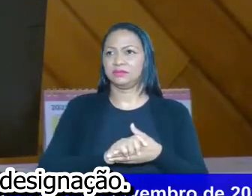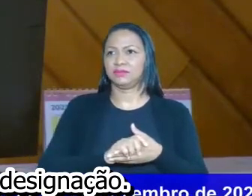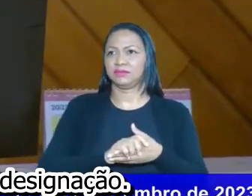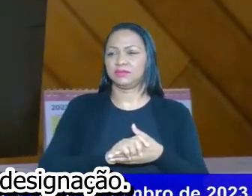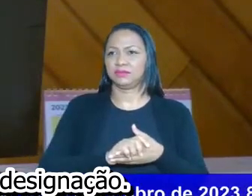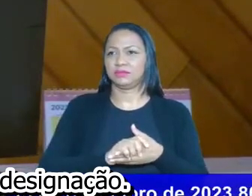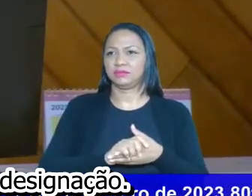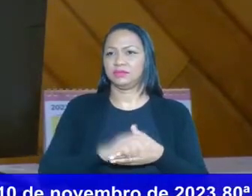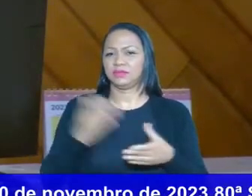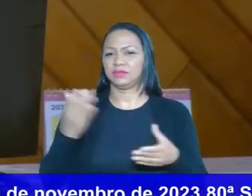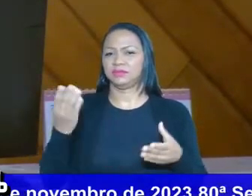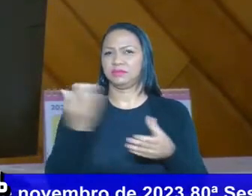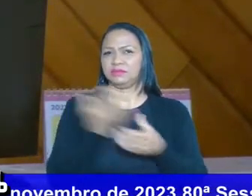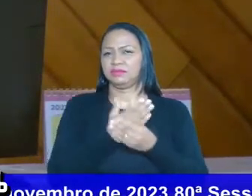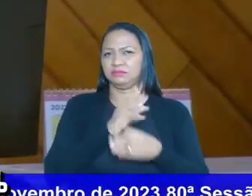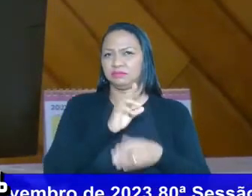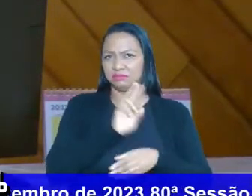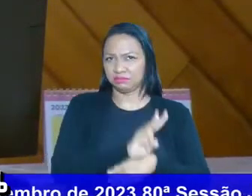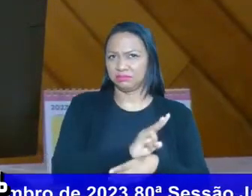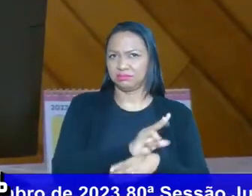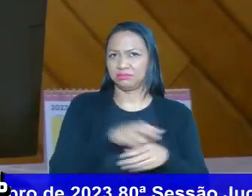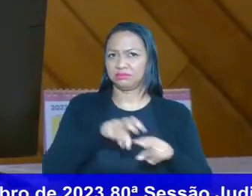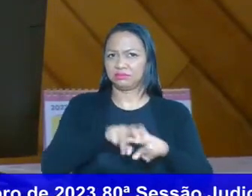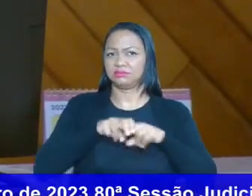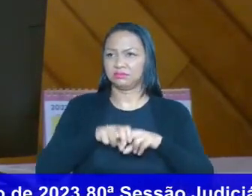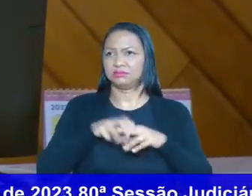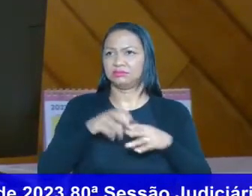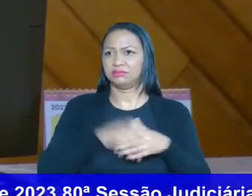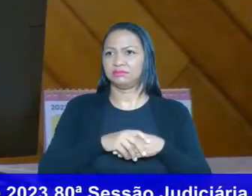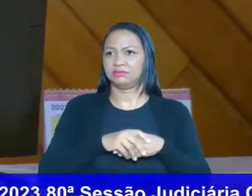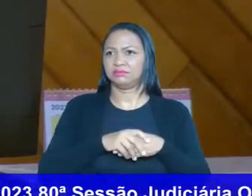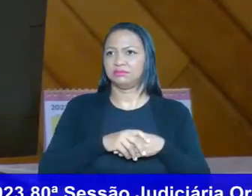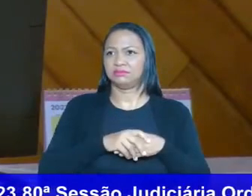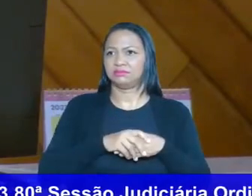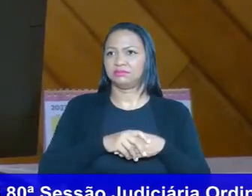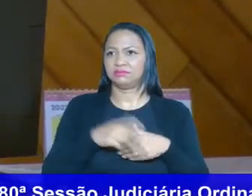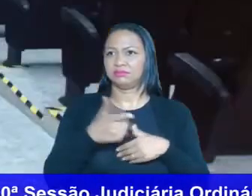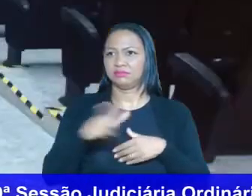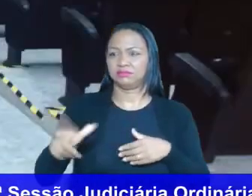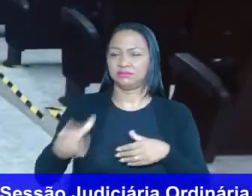essa redesignação. Talvez seja até por isso que ele está aqui, eu não tenho certeza.